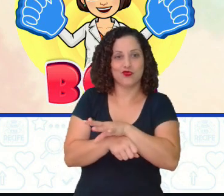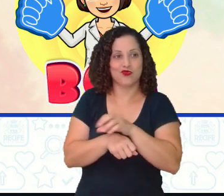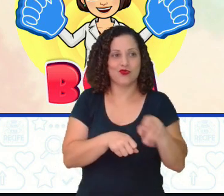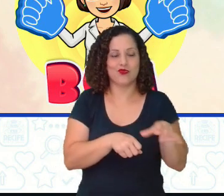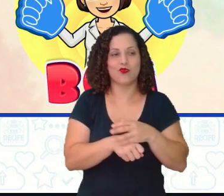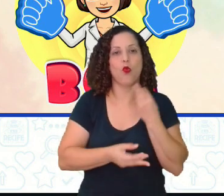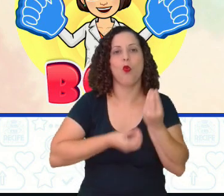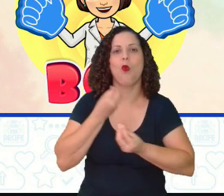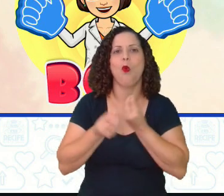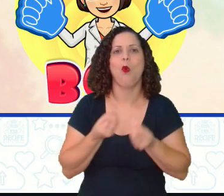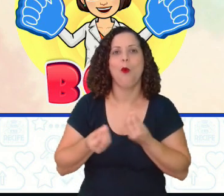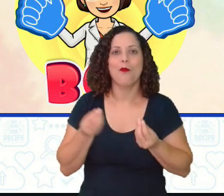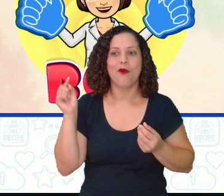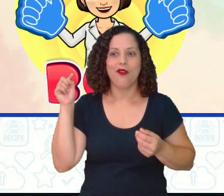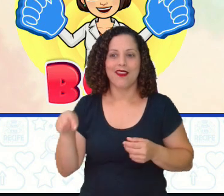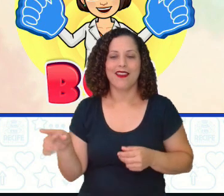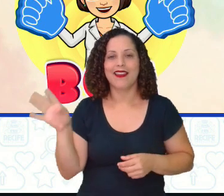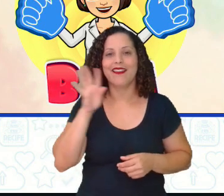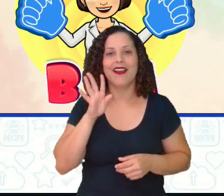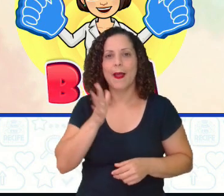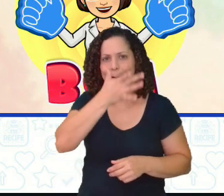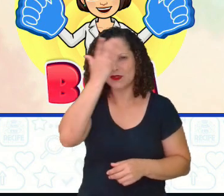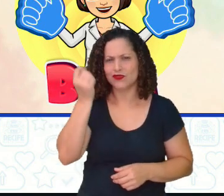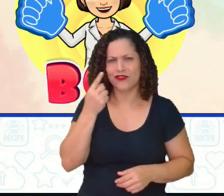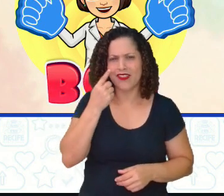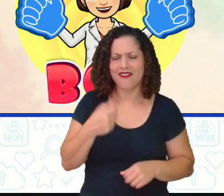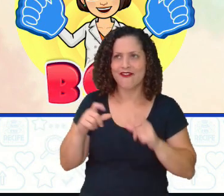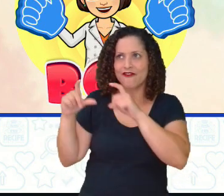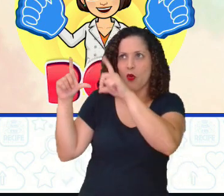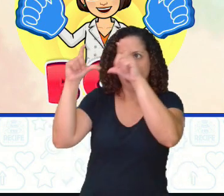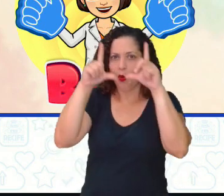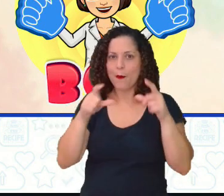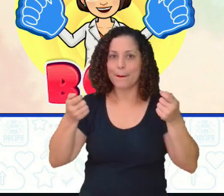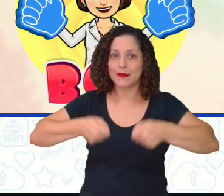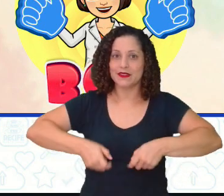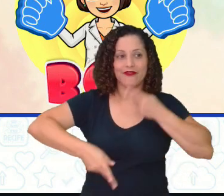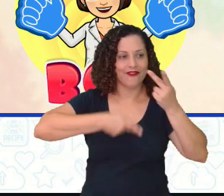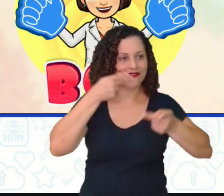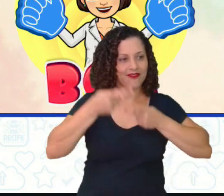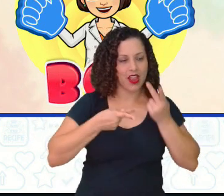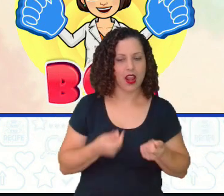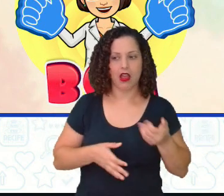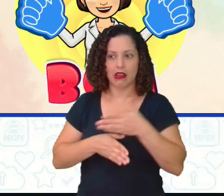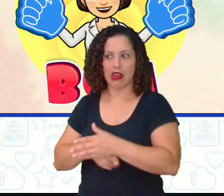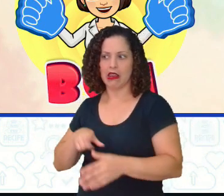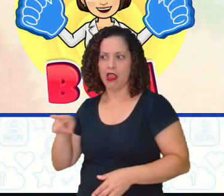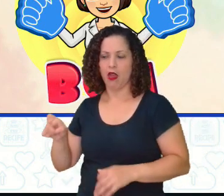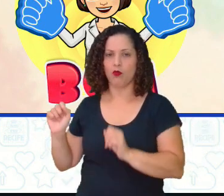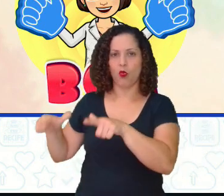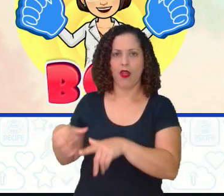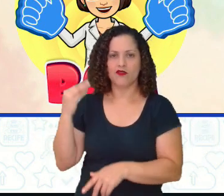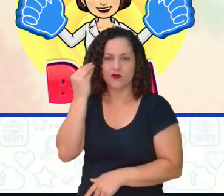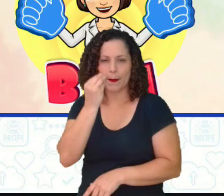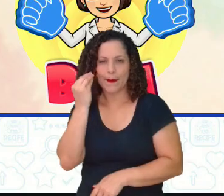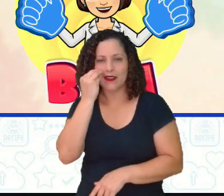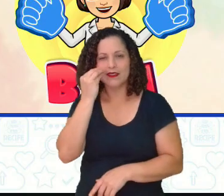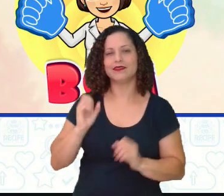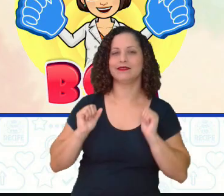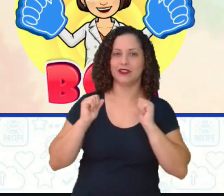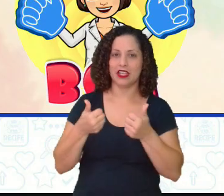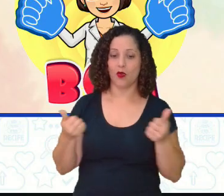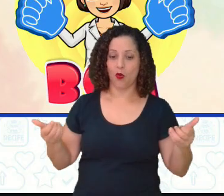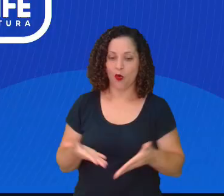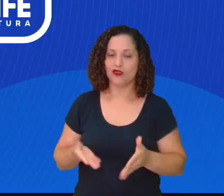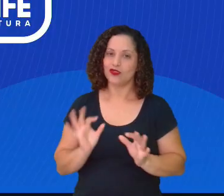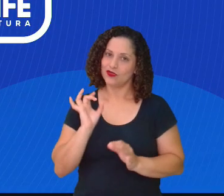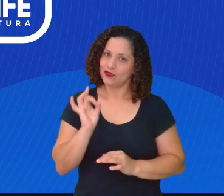como foi, porque as pessoas às vezes só veem as fotos. É preciso que a gente fale também como foi essa nossa experiência. Então, por hoje é